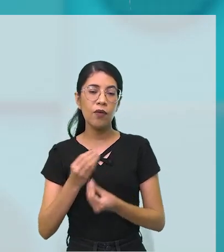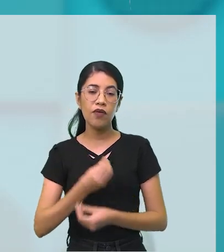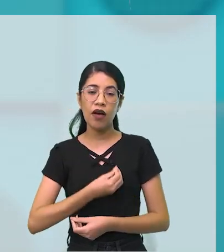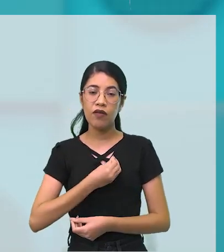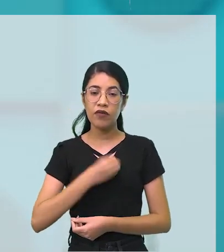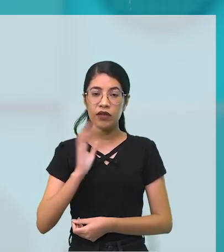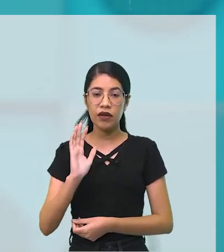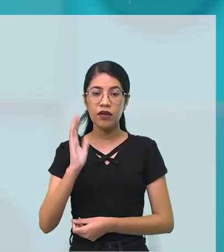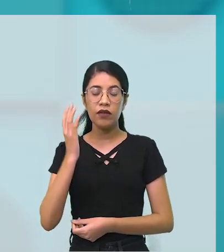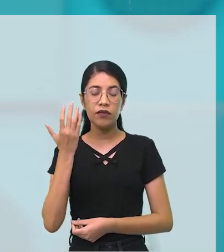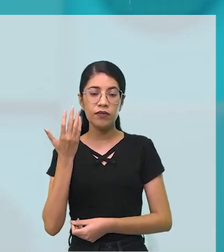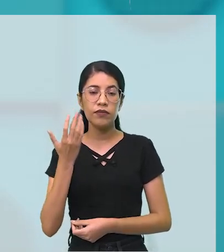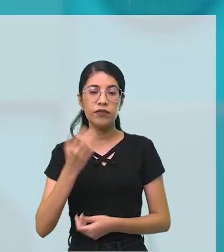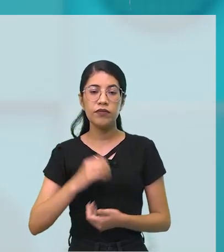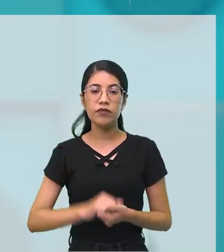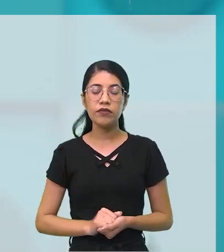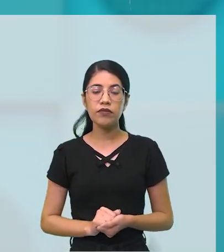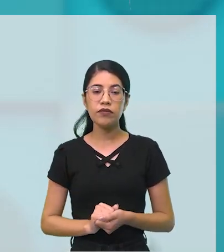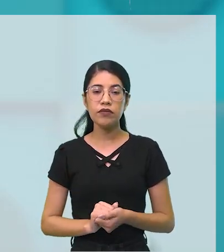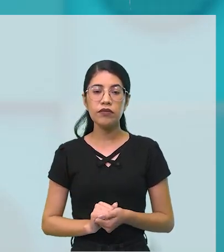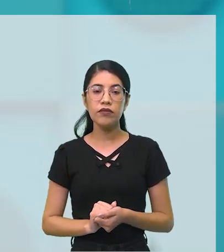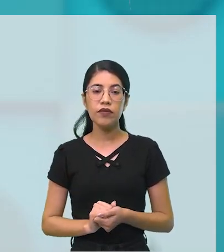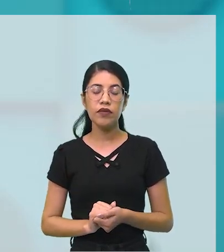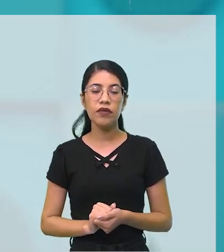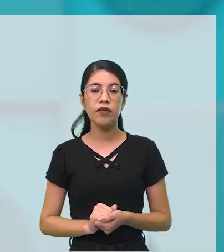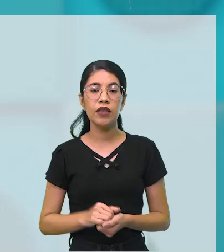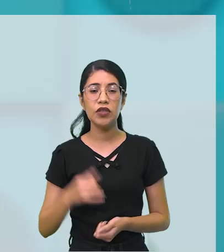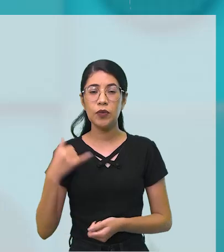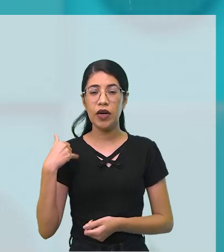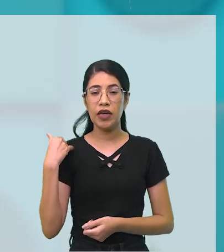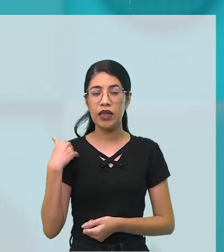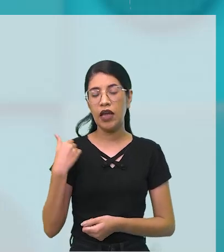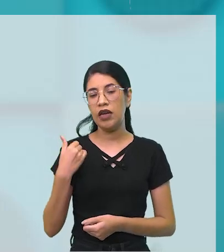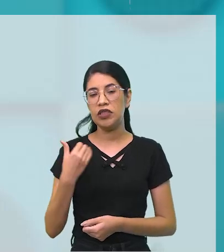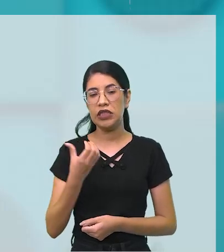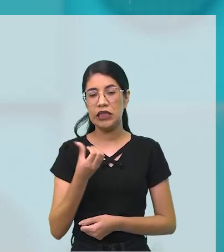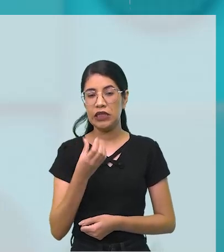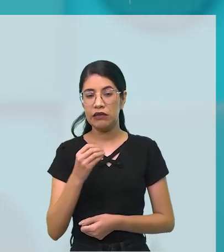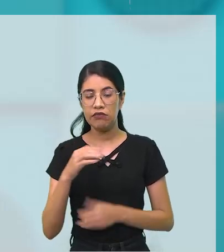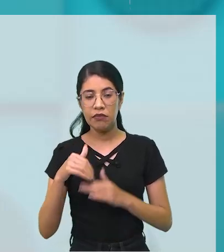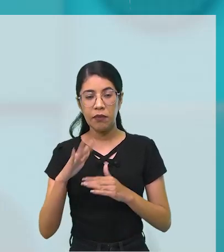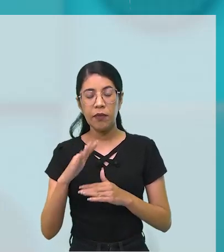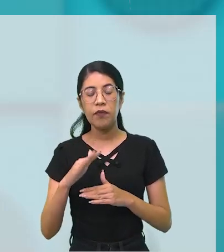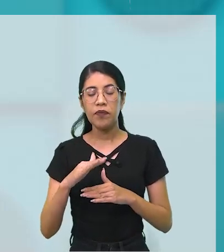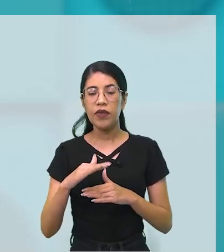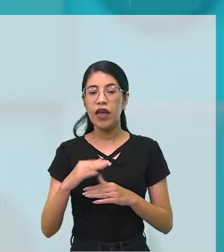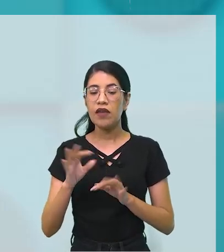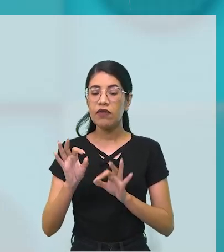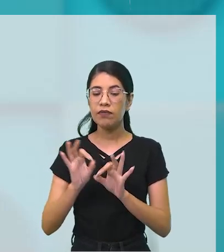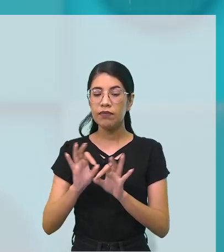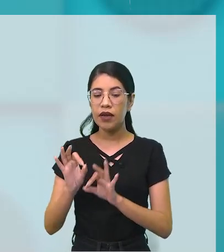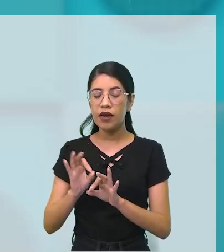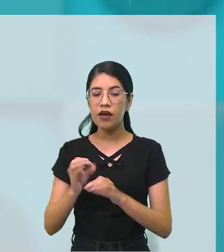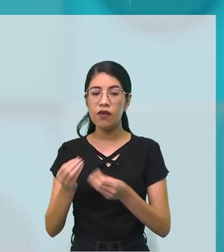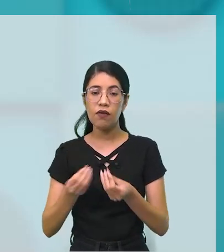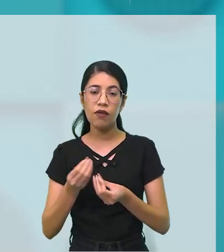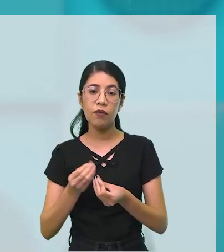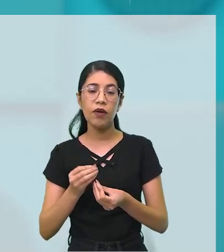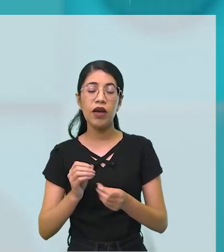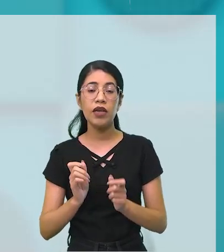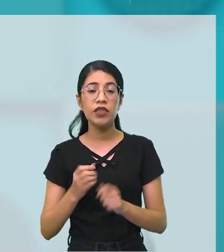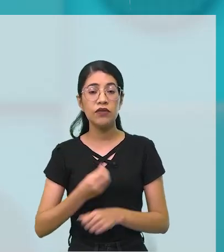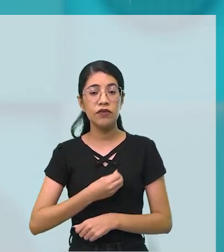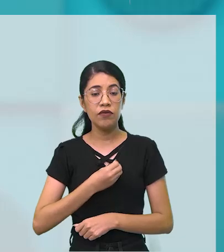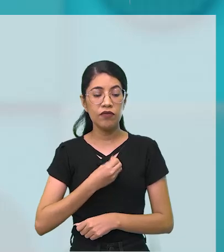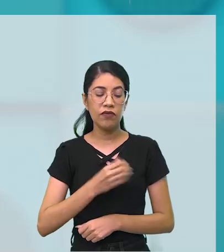da finalização da nossa vida, né? Vai chegando ali a idade, a terceira idade, vamos colocar assim, e aí a gente vai se preparando, porque a gente nasceu o quê?